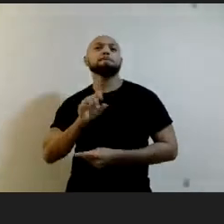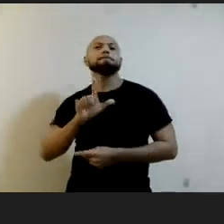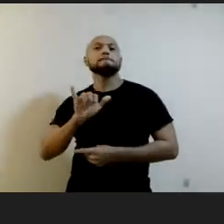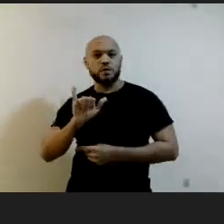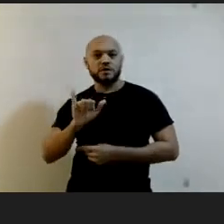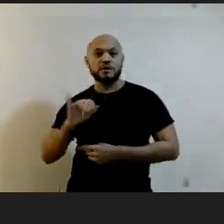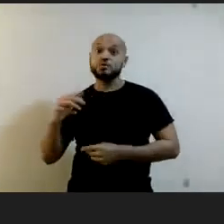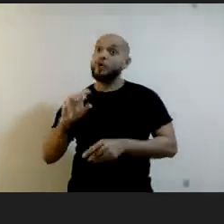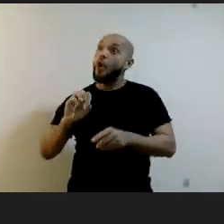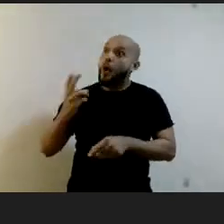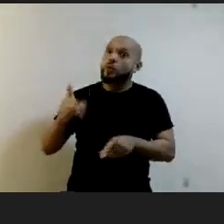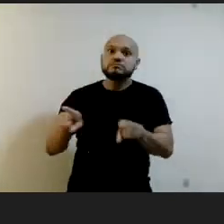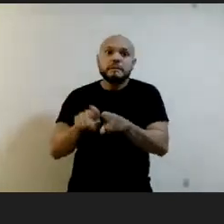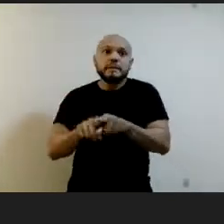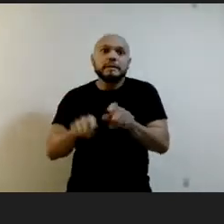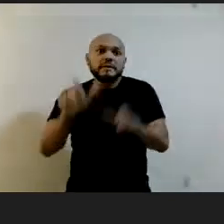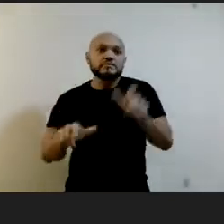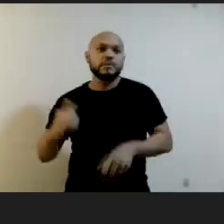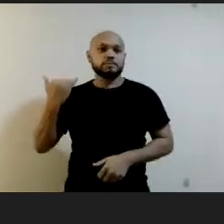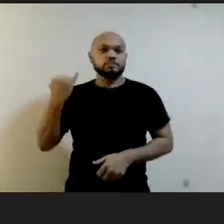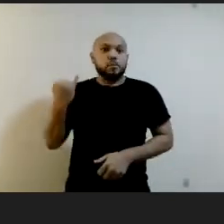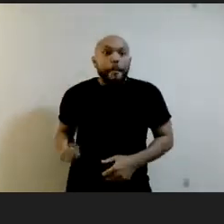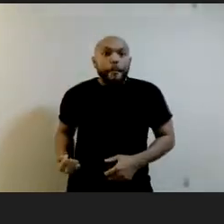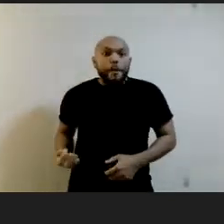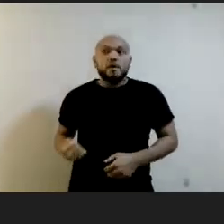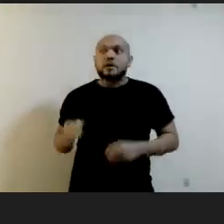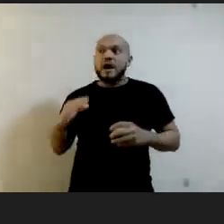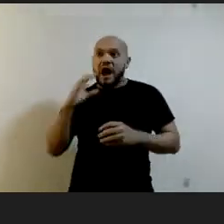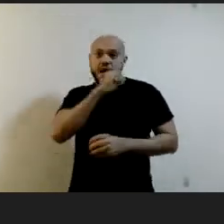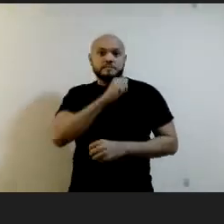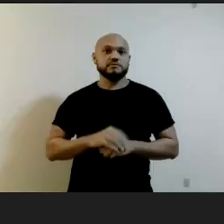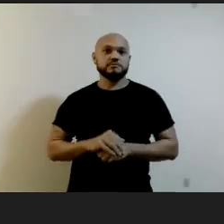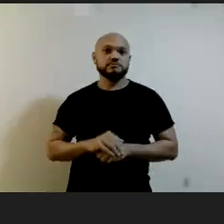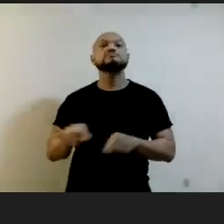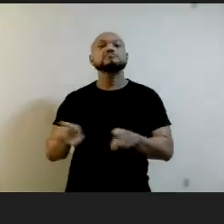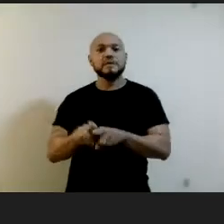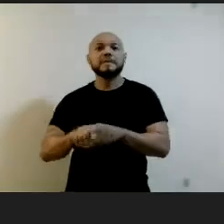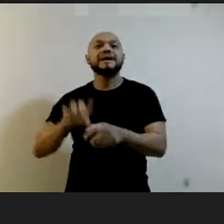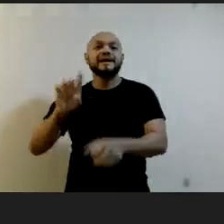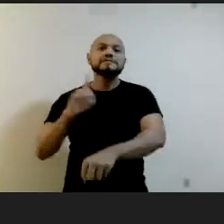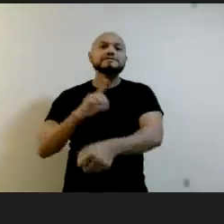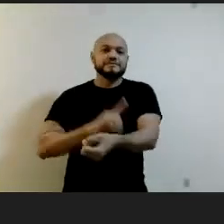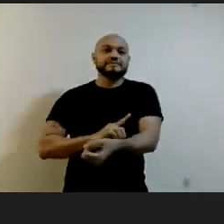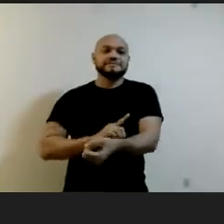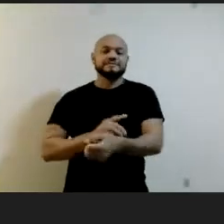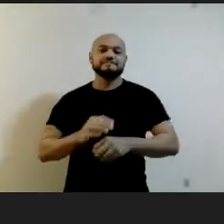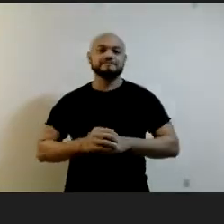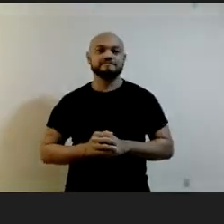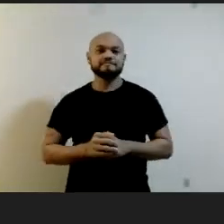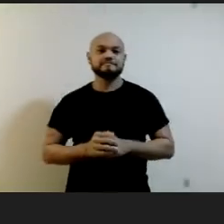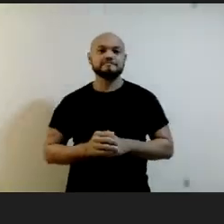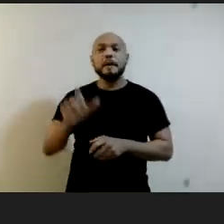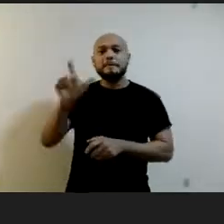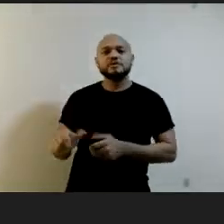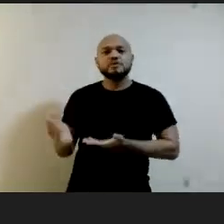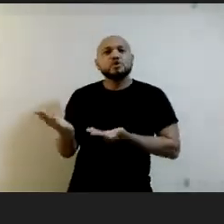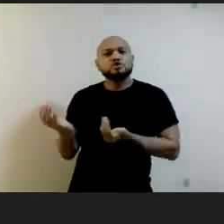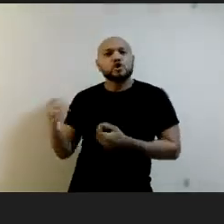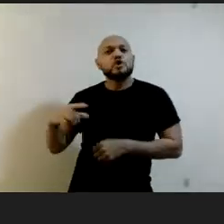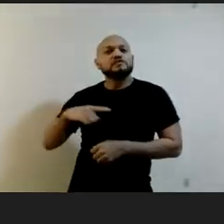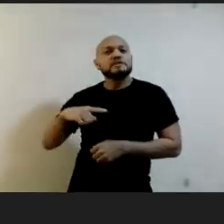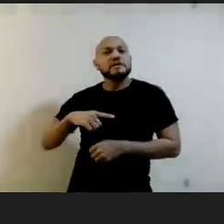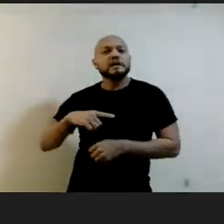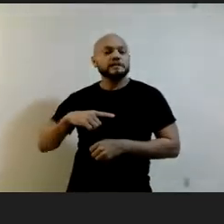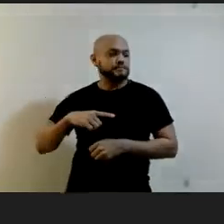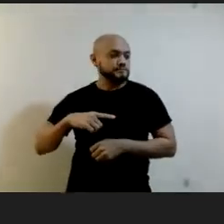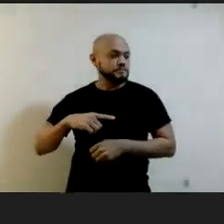emagrece. Isso acontece no diabetes juvenil, na pessoa jovem que aparece com